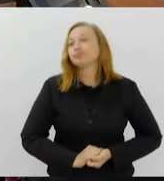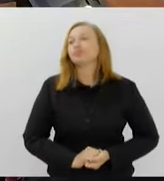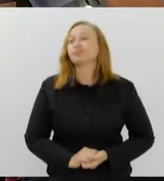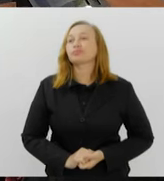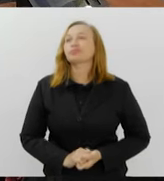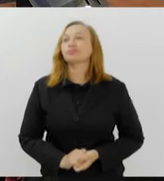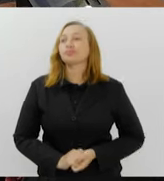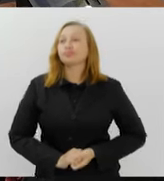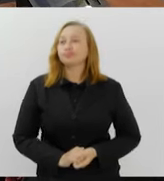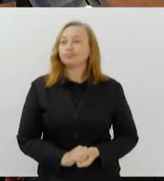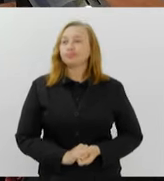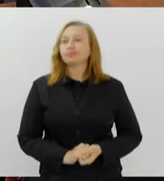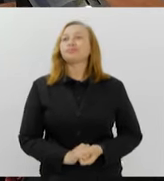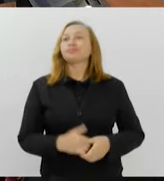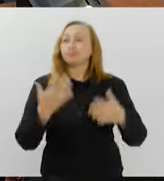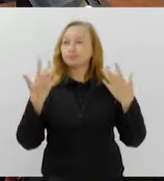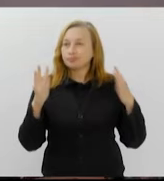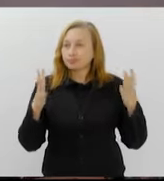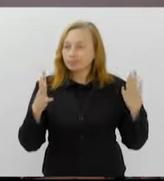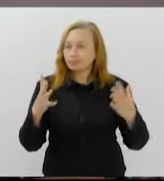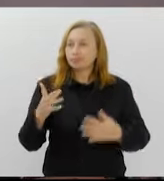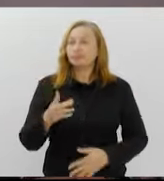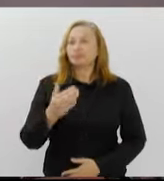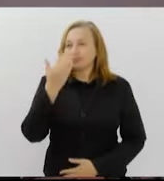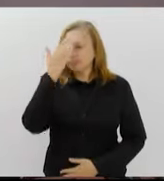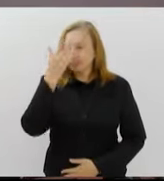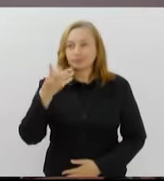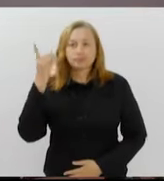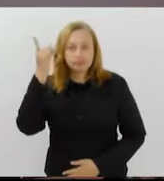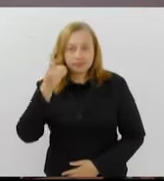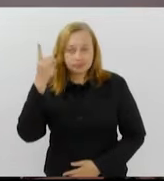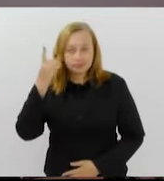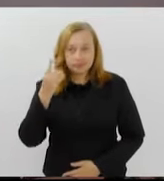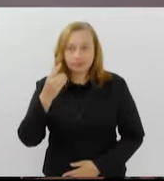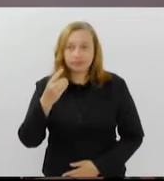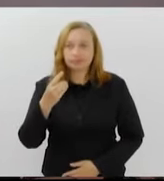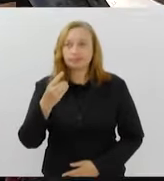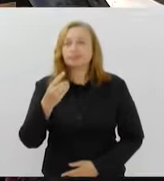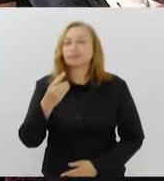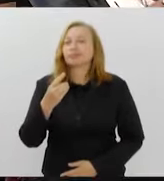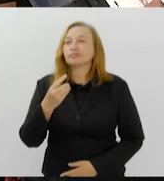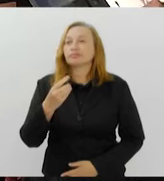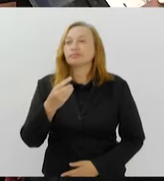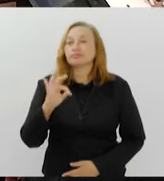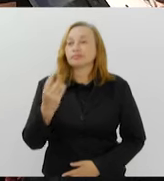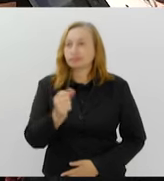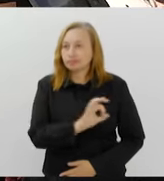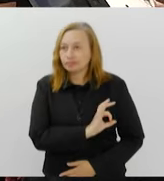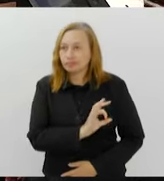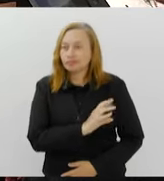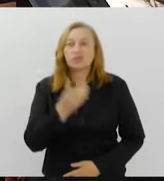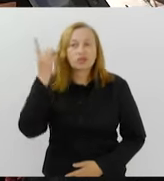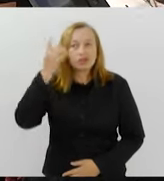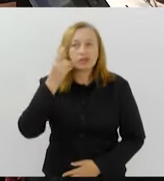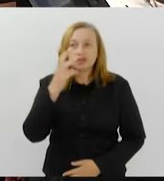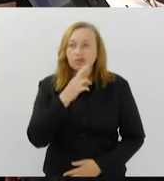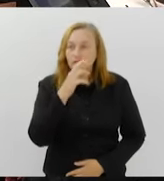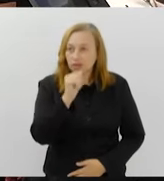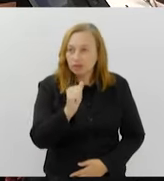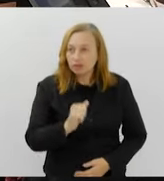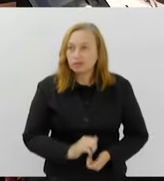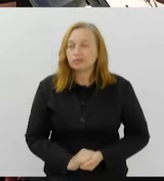Dee obgado deputada mar Rocha Deputado Rodrigo am por favor senhor presidente eu